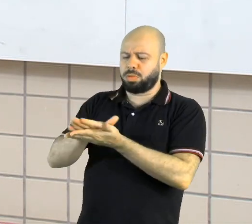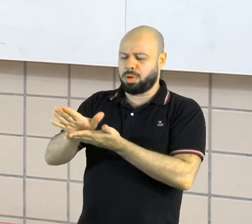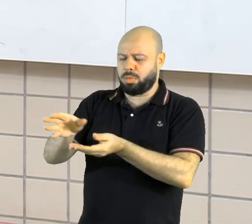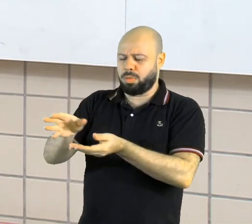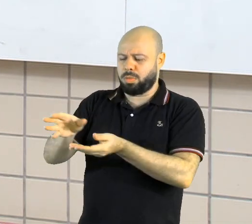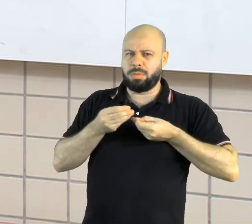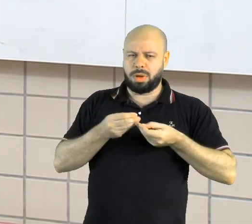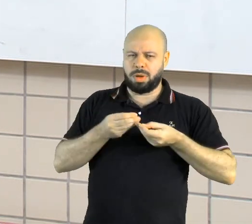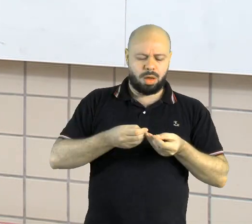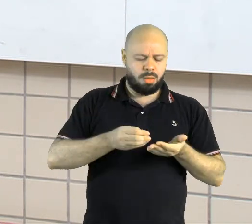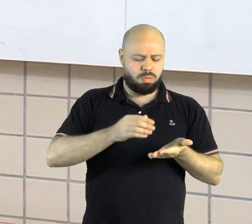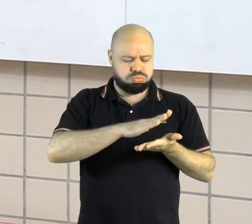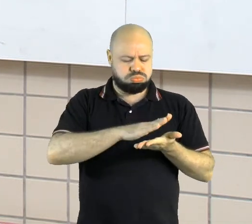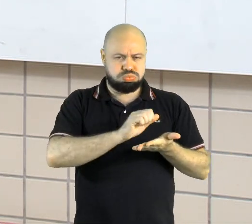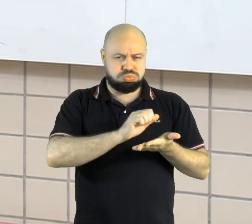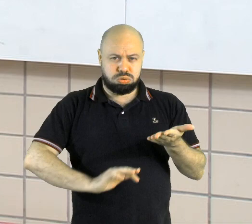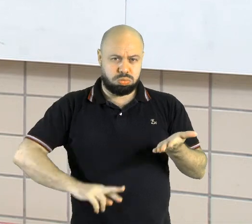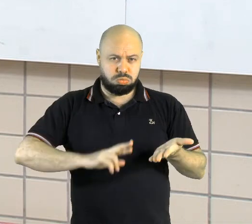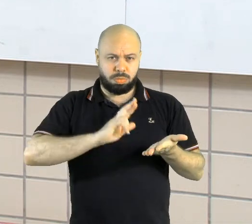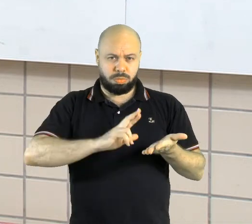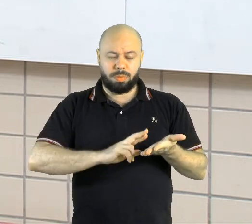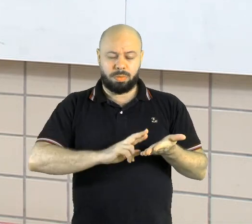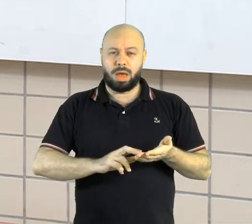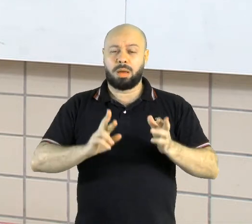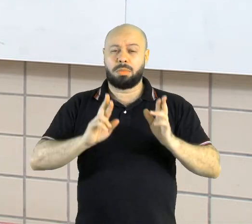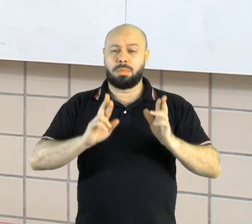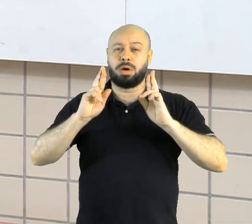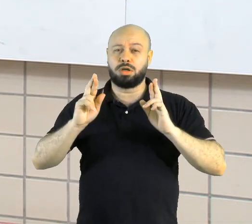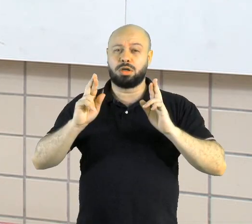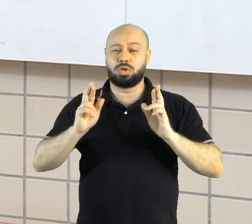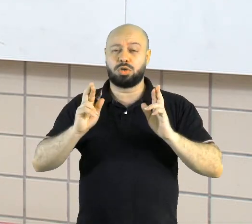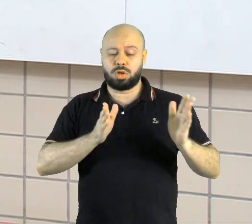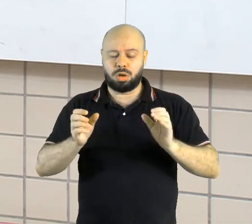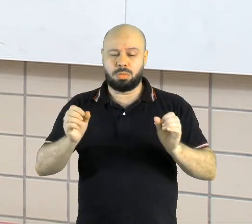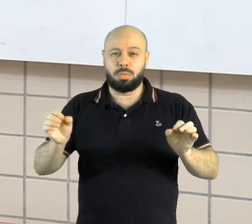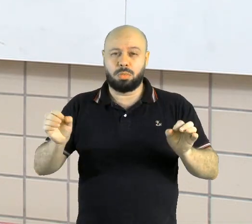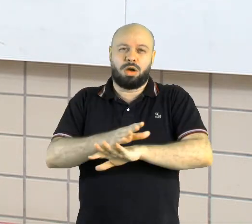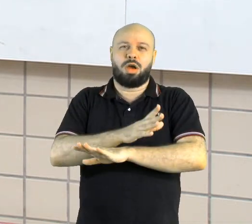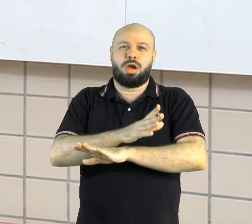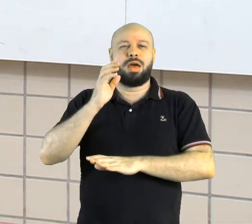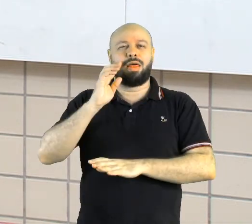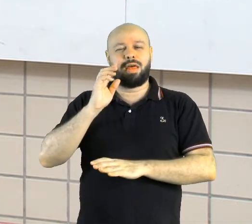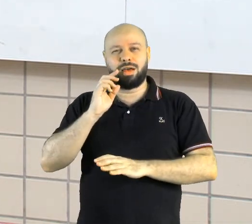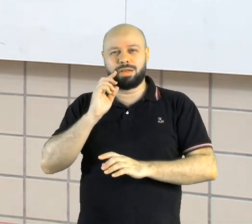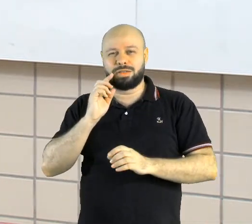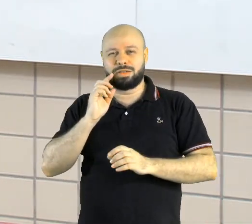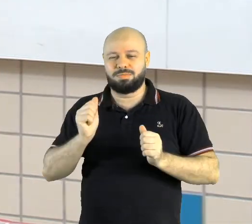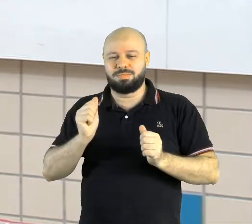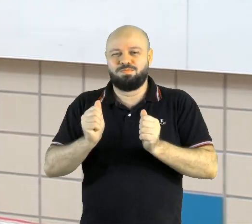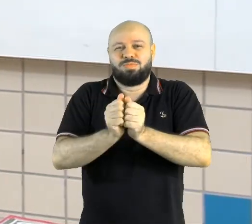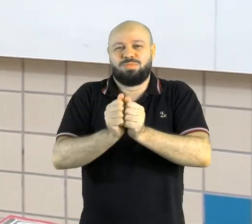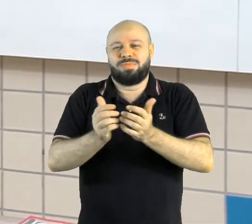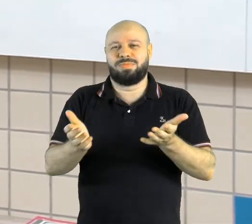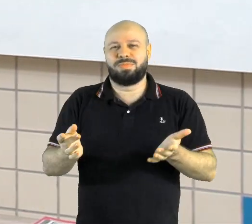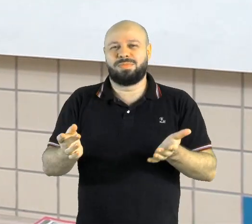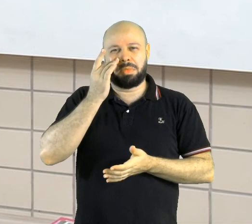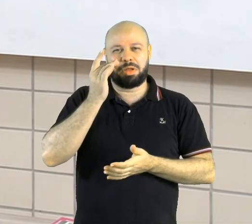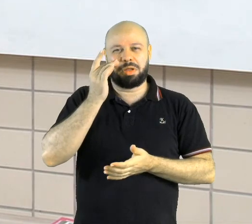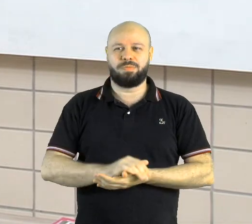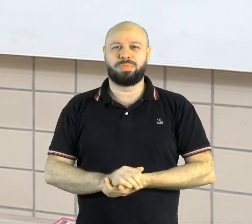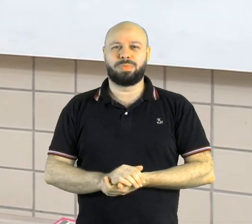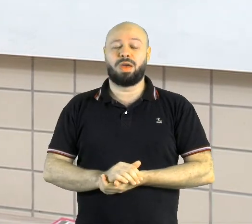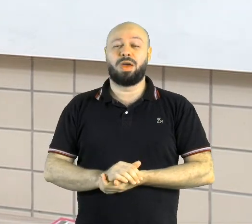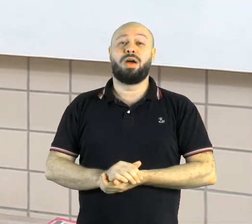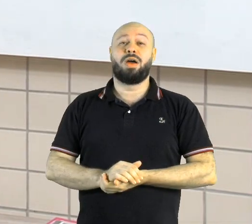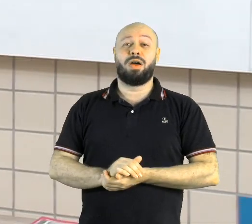atividades. Espero que isso passe logo, para que nós possamos estar de volta presencialmente. E Francisquinha gosta de